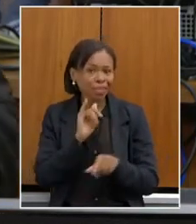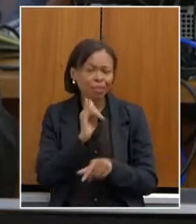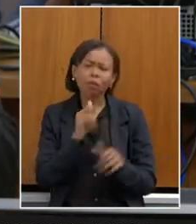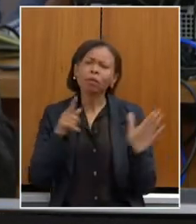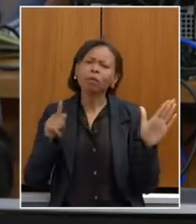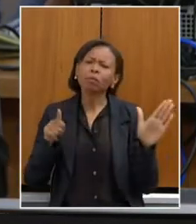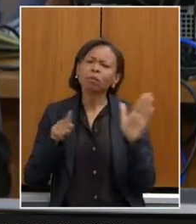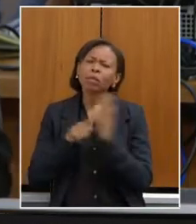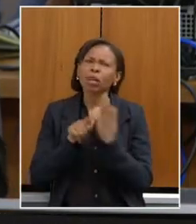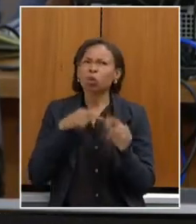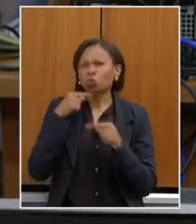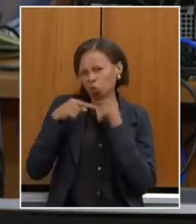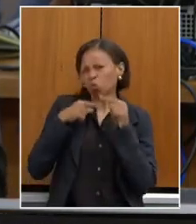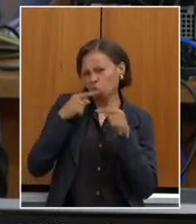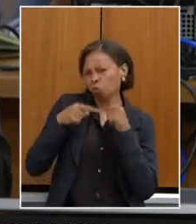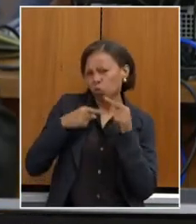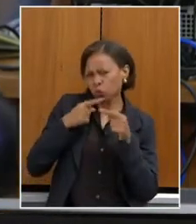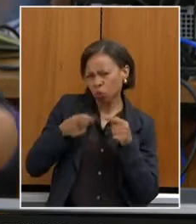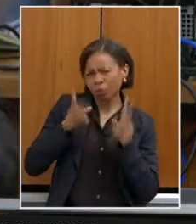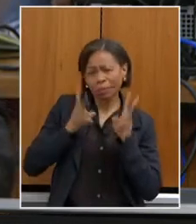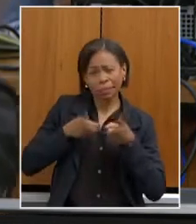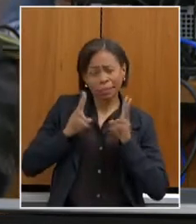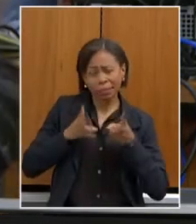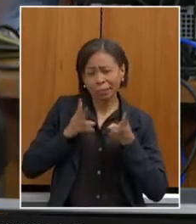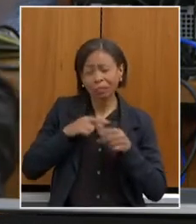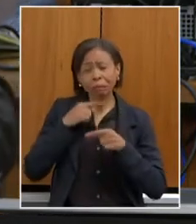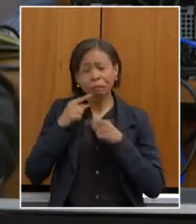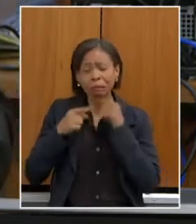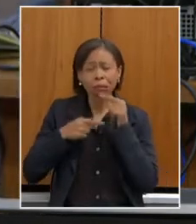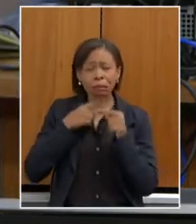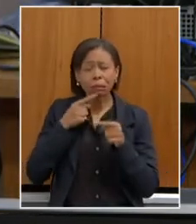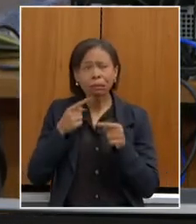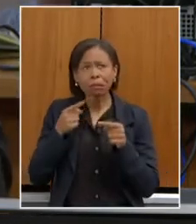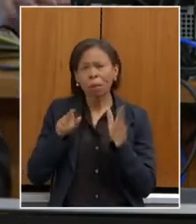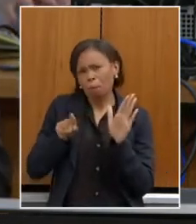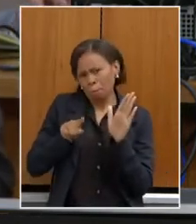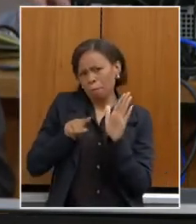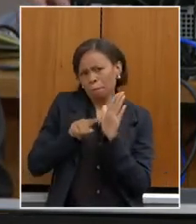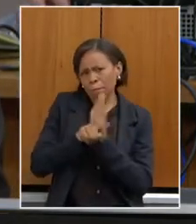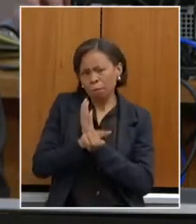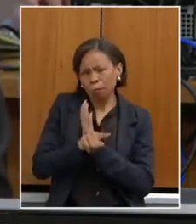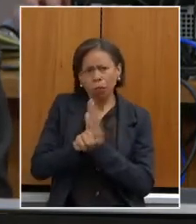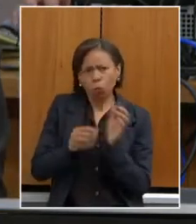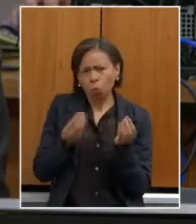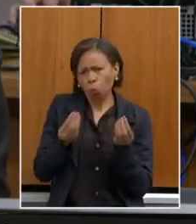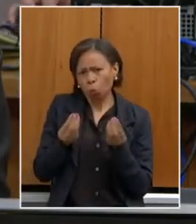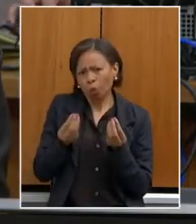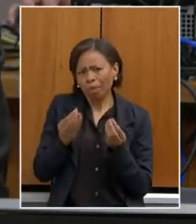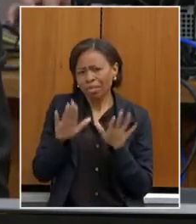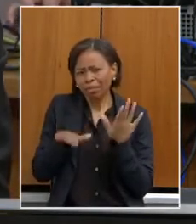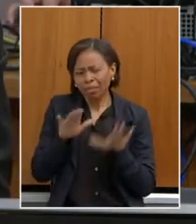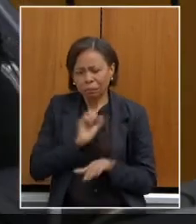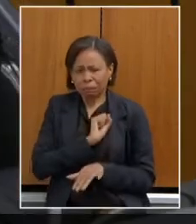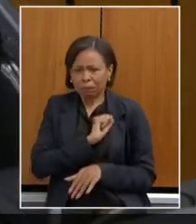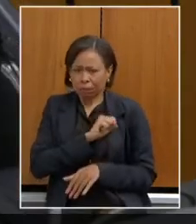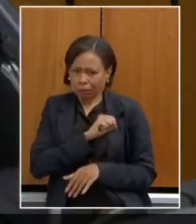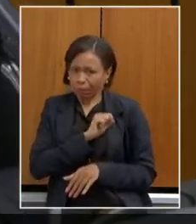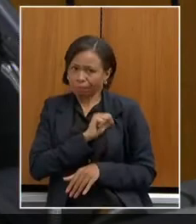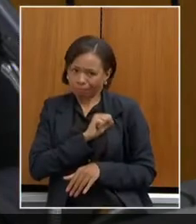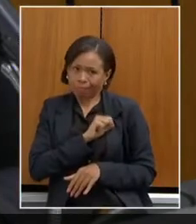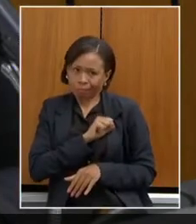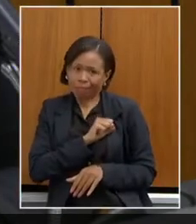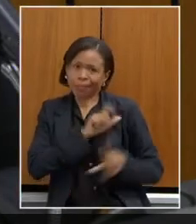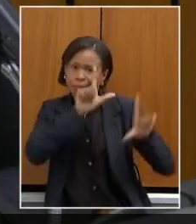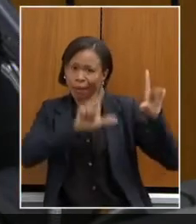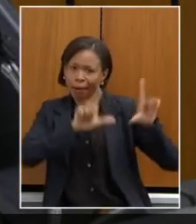pergunta que é uma dúvida recorrente muitas vezes essa pergunta de forma até maldosa é colocada à imprensa